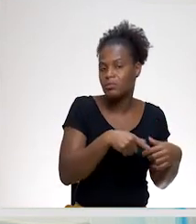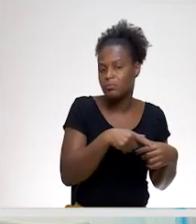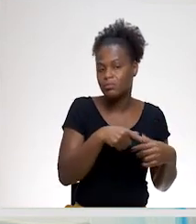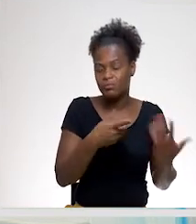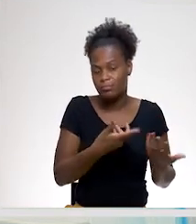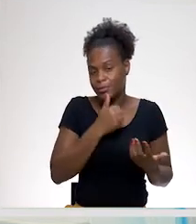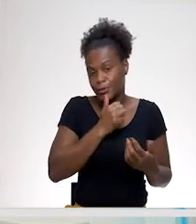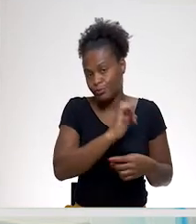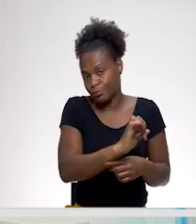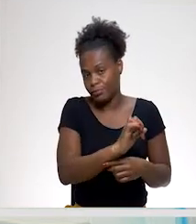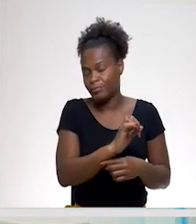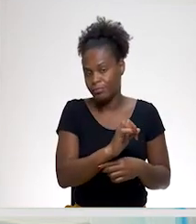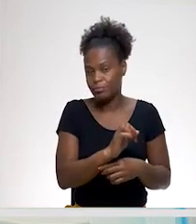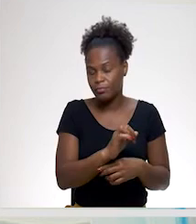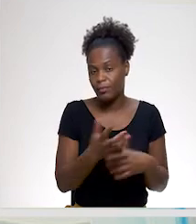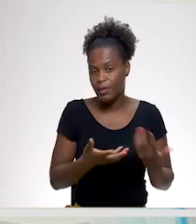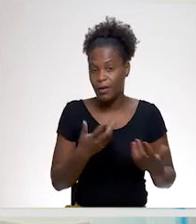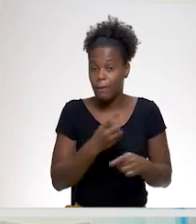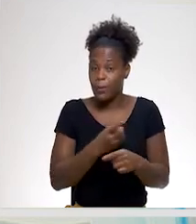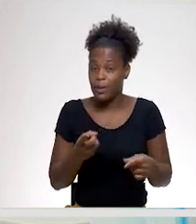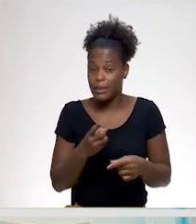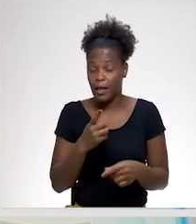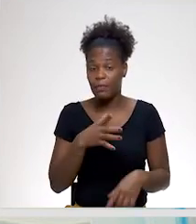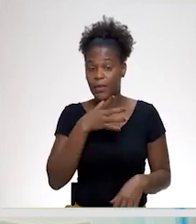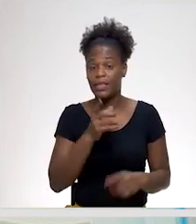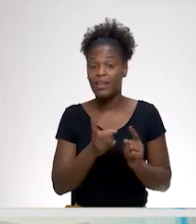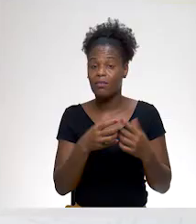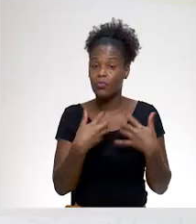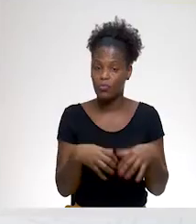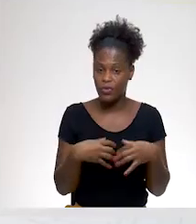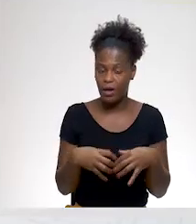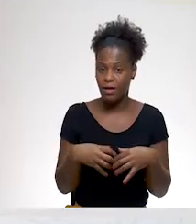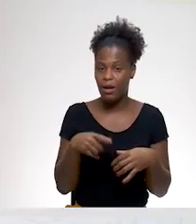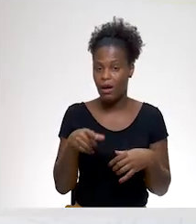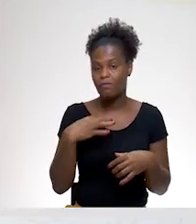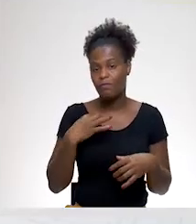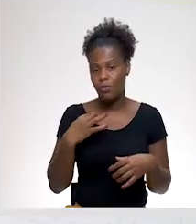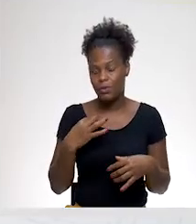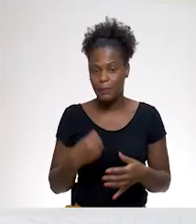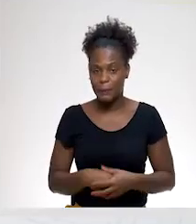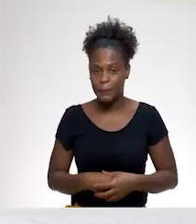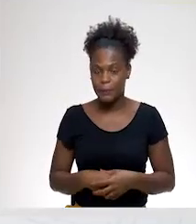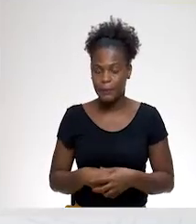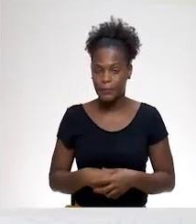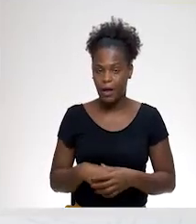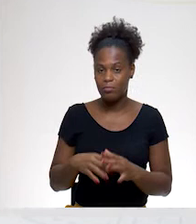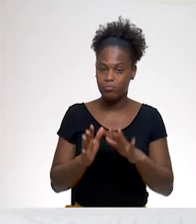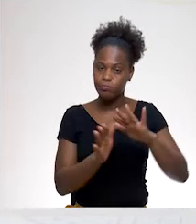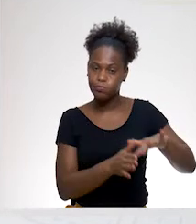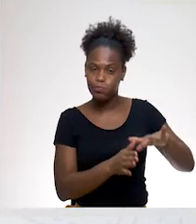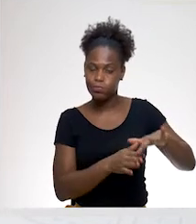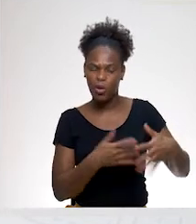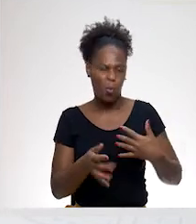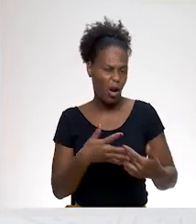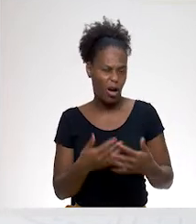livremente duvidar de tudo. E por isso se diz que é uma dúvida voluntária, deixa de